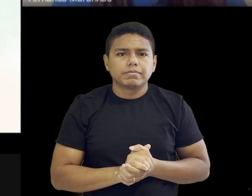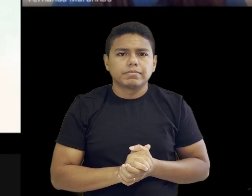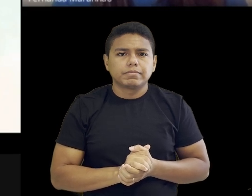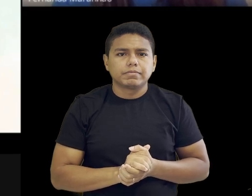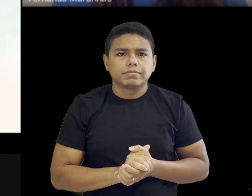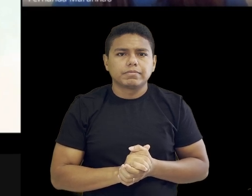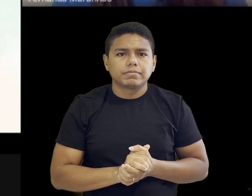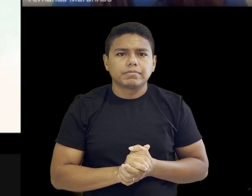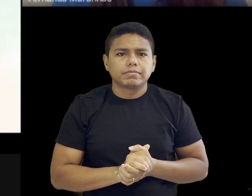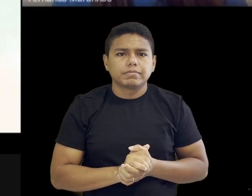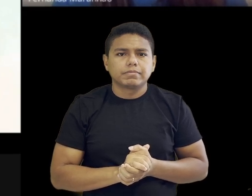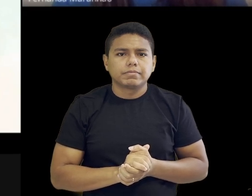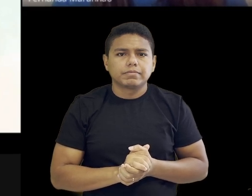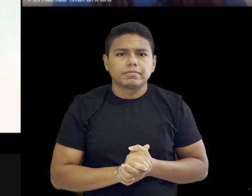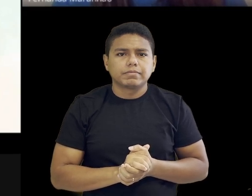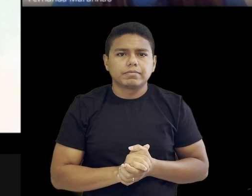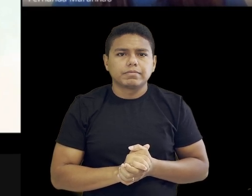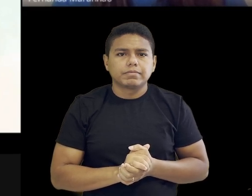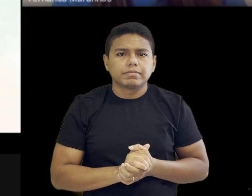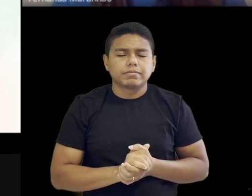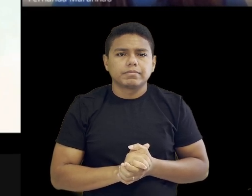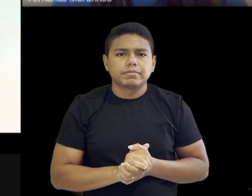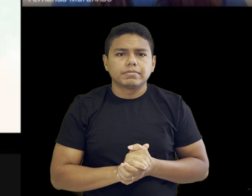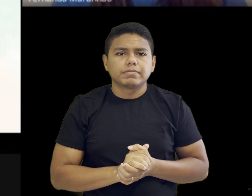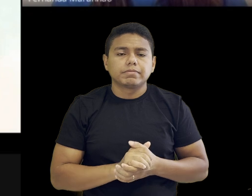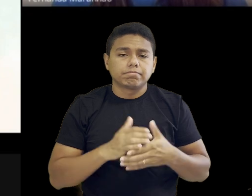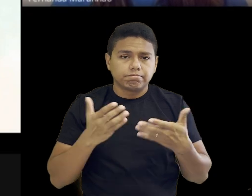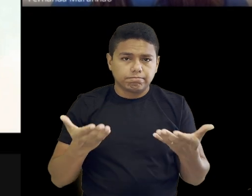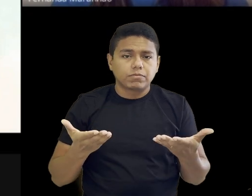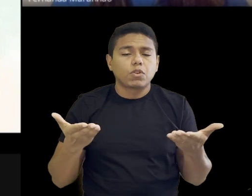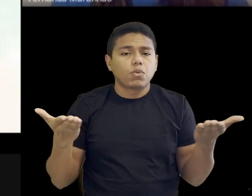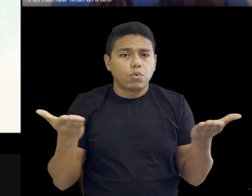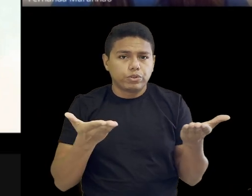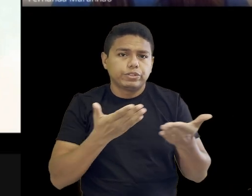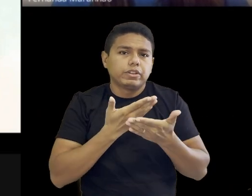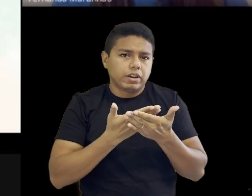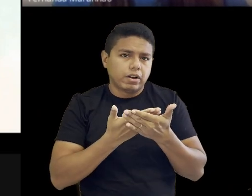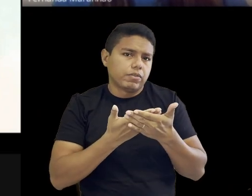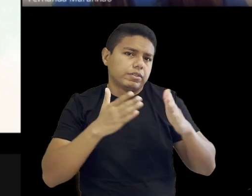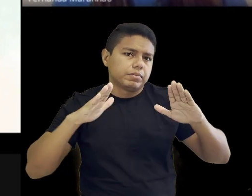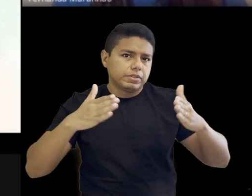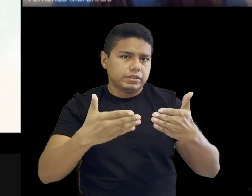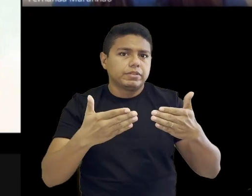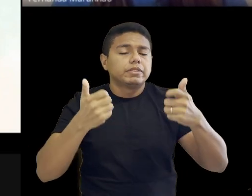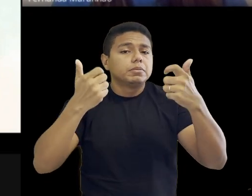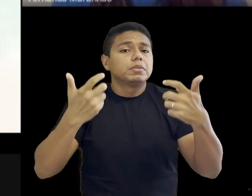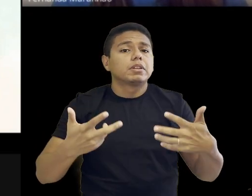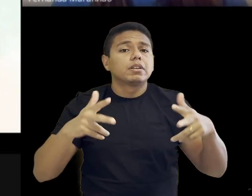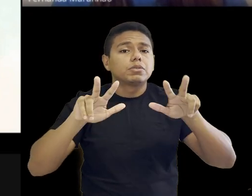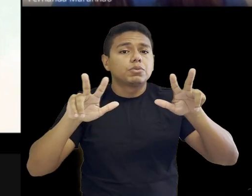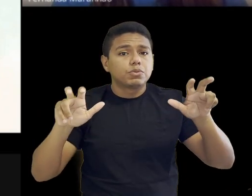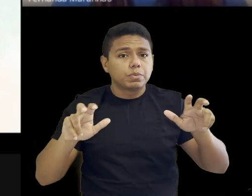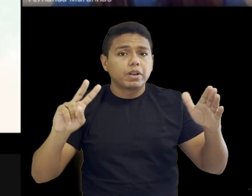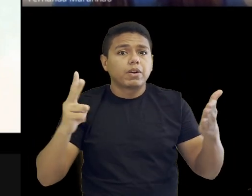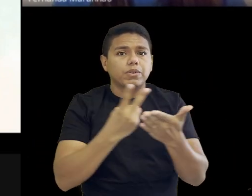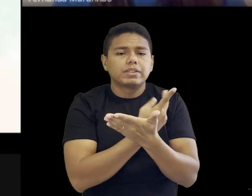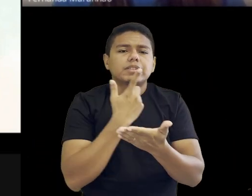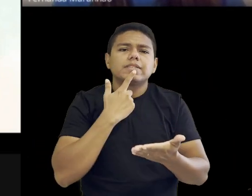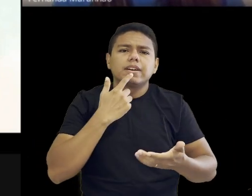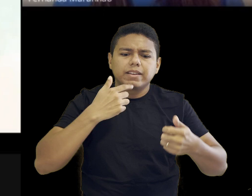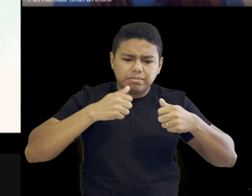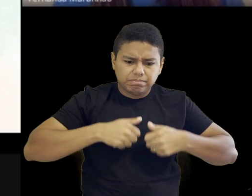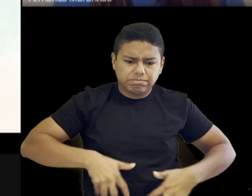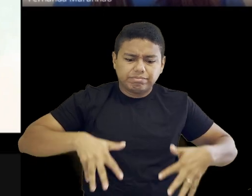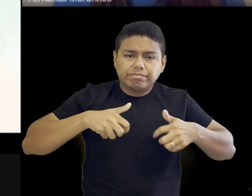prematuro e urgências e emergências em obstetrícia. Nessa aula, especificamente, nós vamos falar sobre